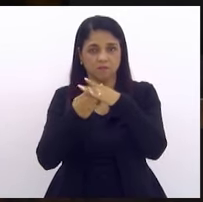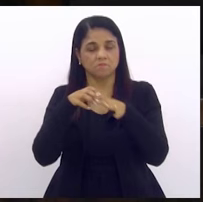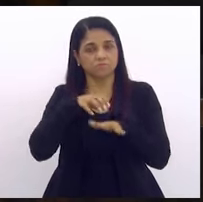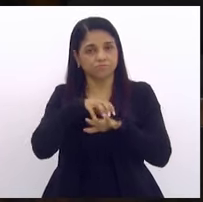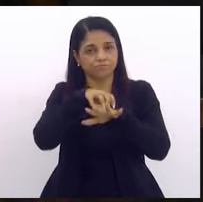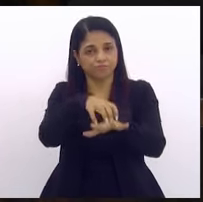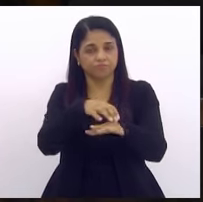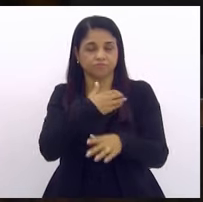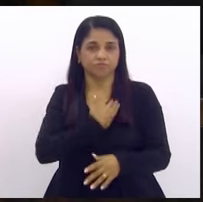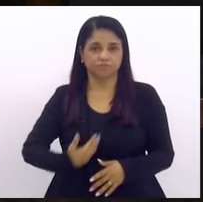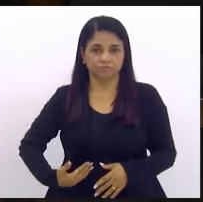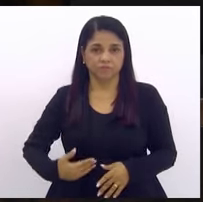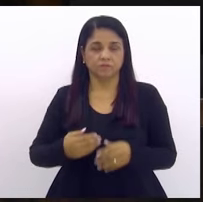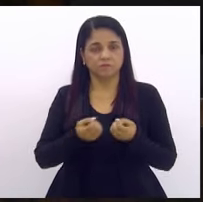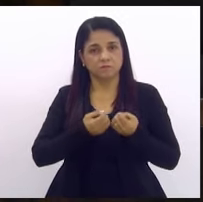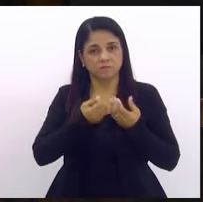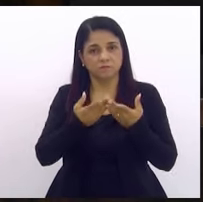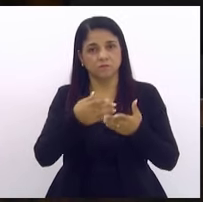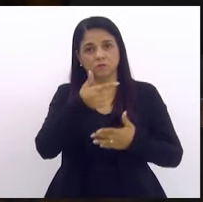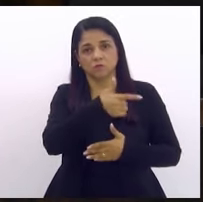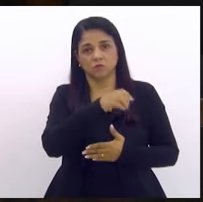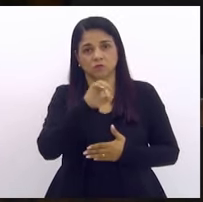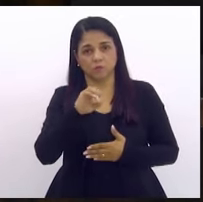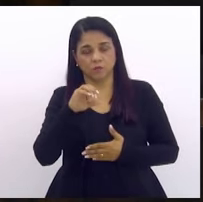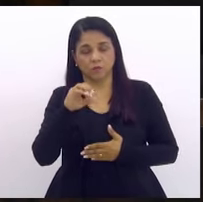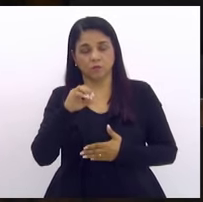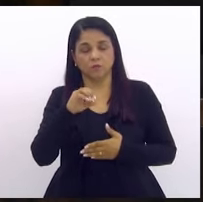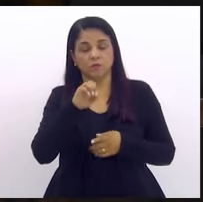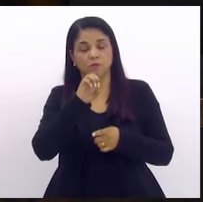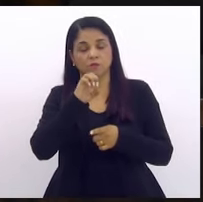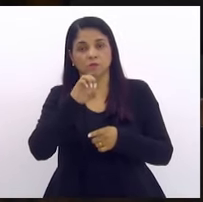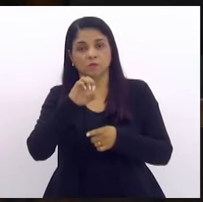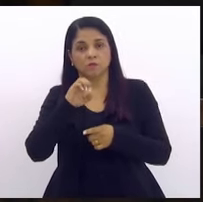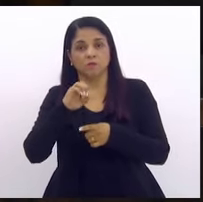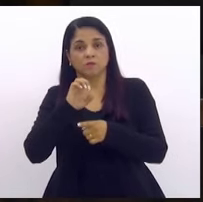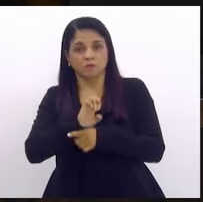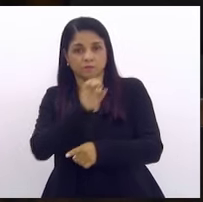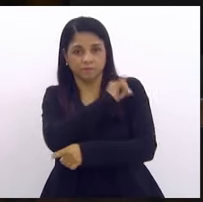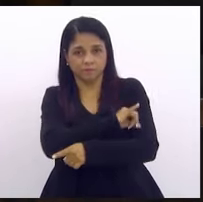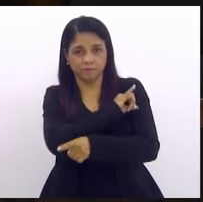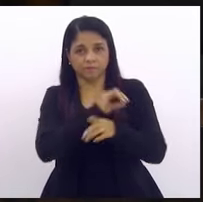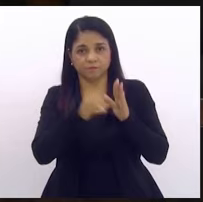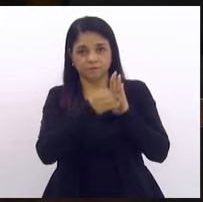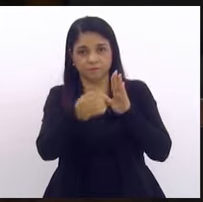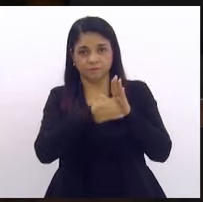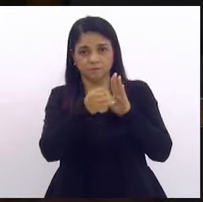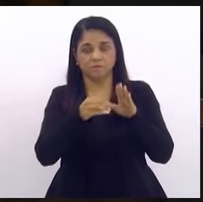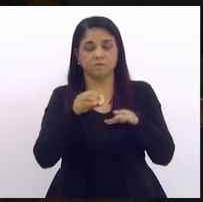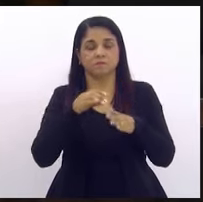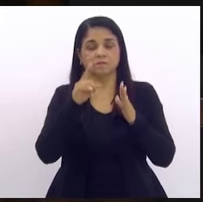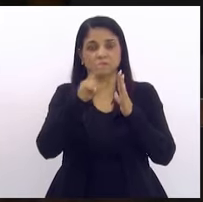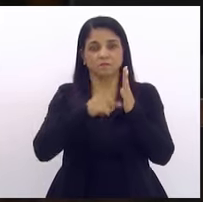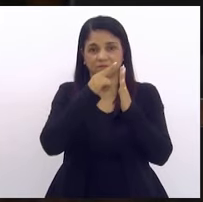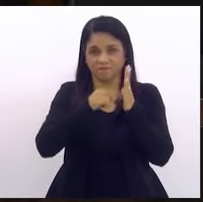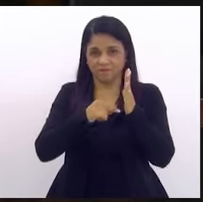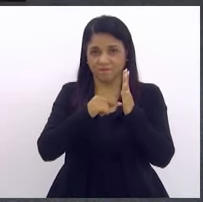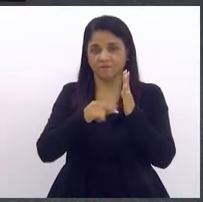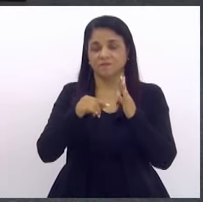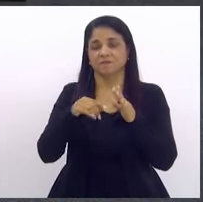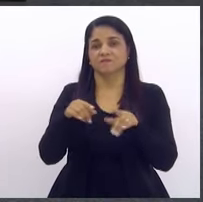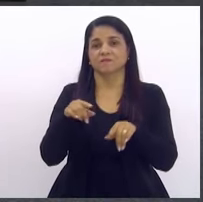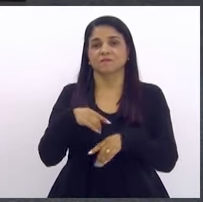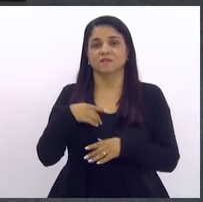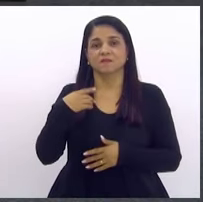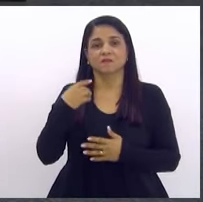transporte público concedido no âmbito do Estado do Rio de Janeiro. Pendendo de parecer da Comissão de Emendas Constitucionais e Vetos, deputado Jorge Felipe Neto.